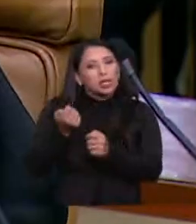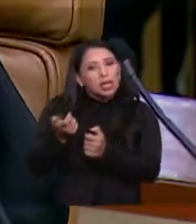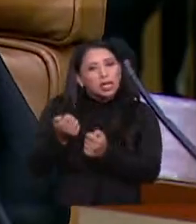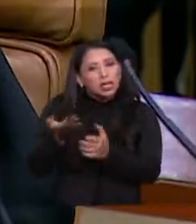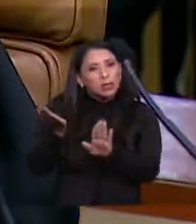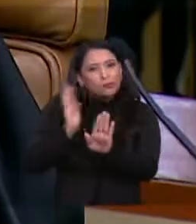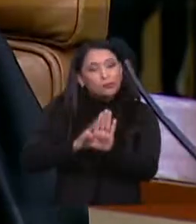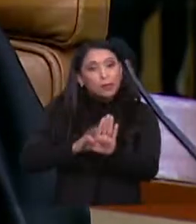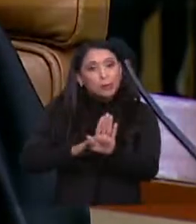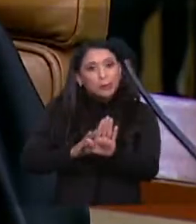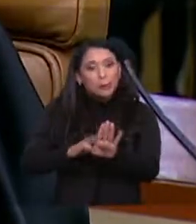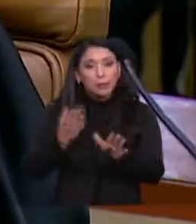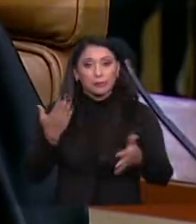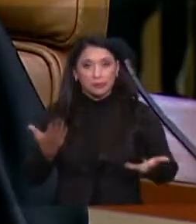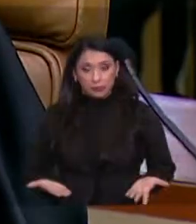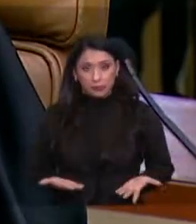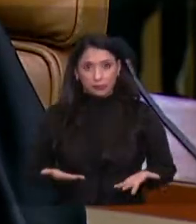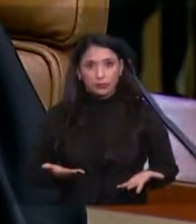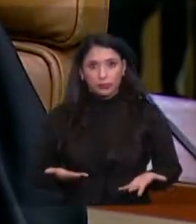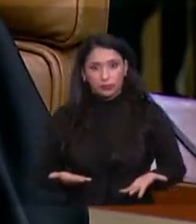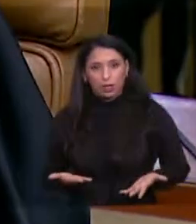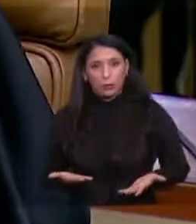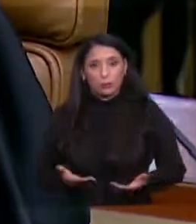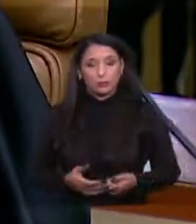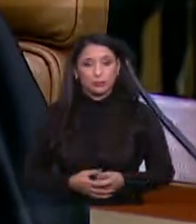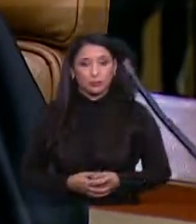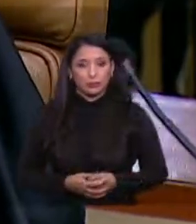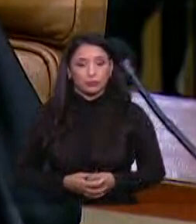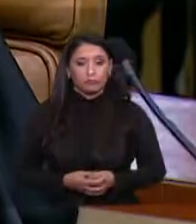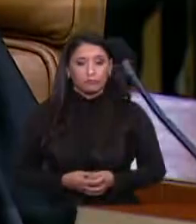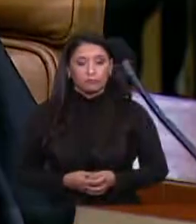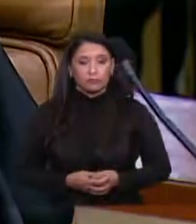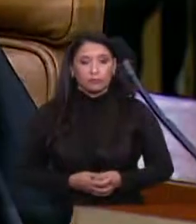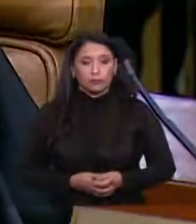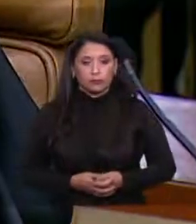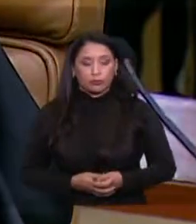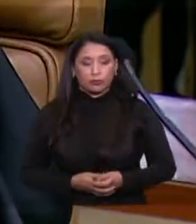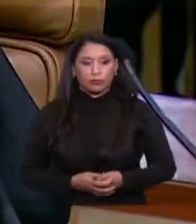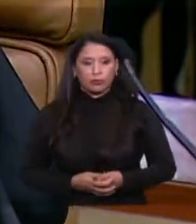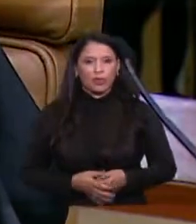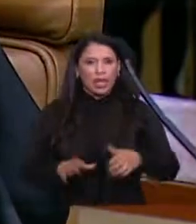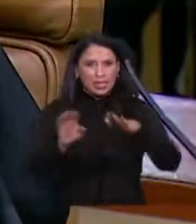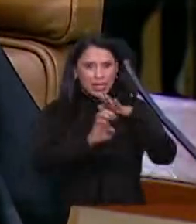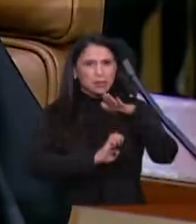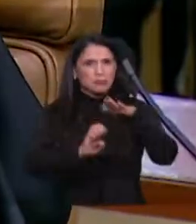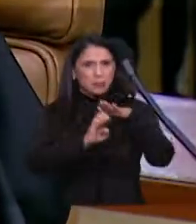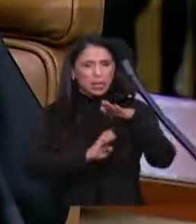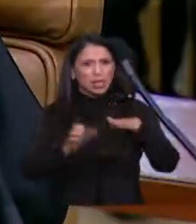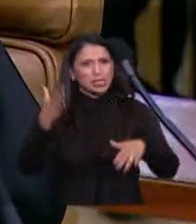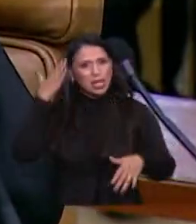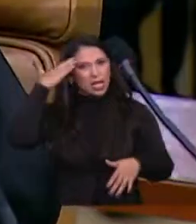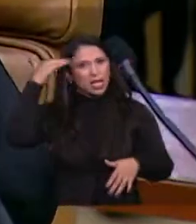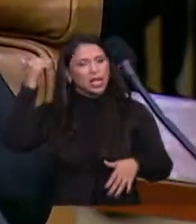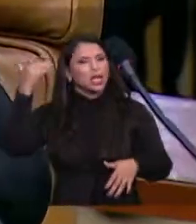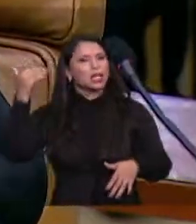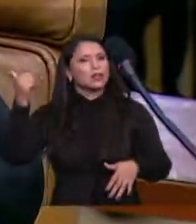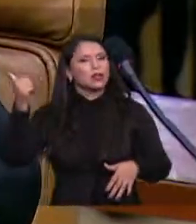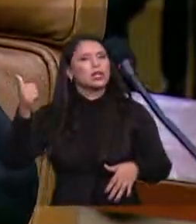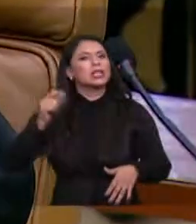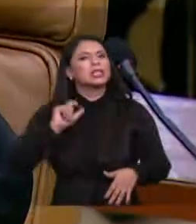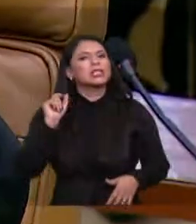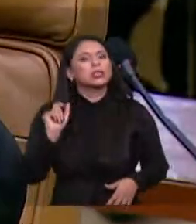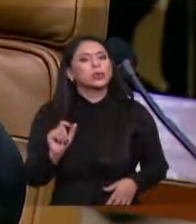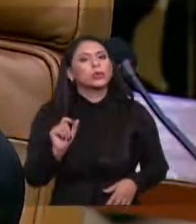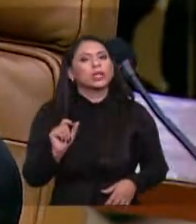aliás se argumenta a presença do conhecido no mundo Empresarial do afac como uma espécie